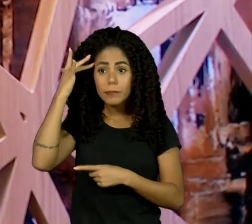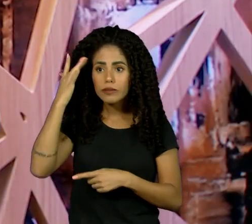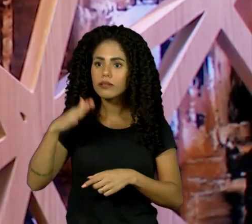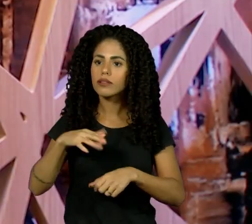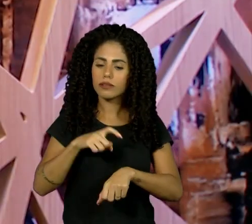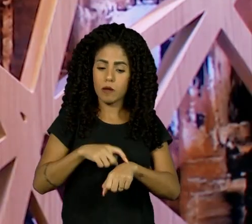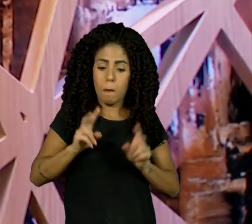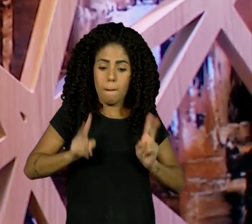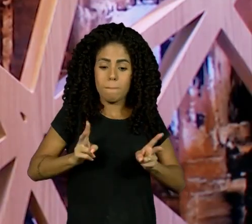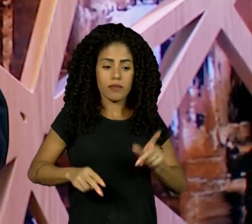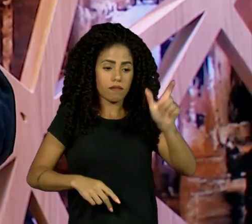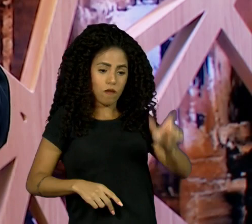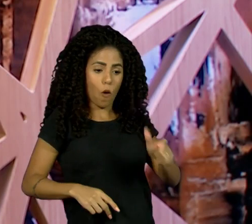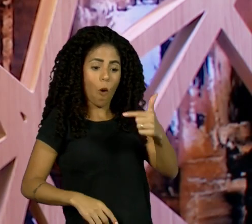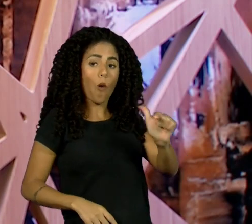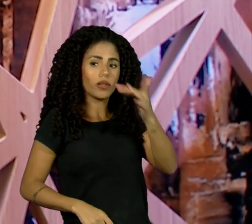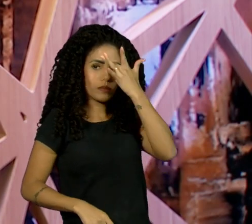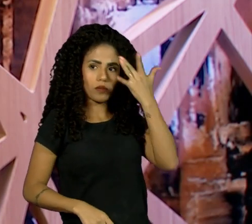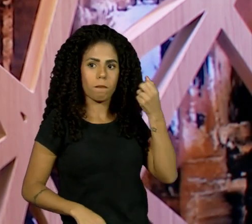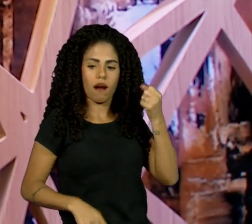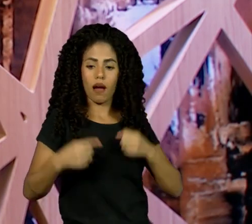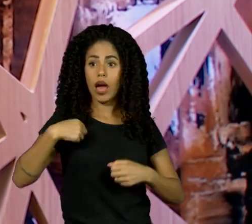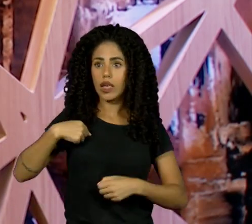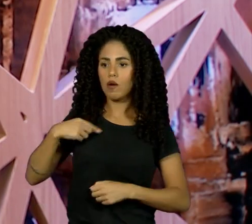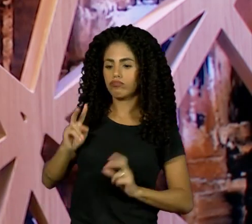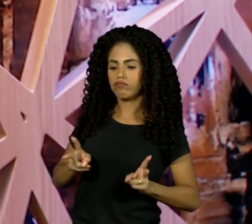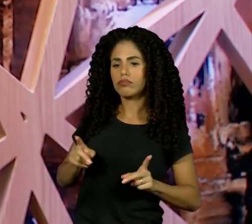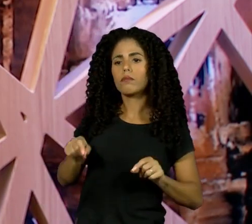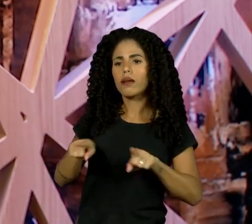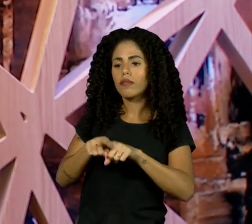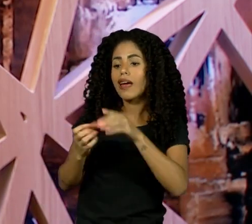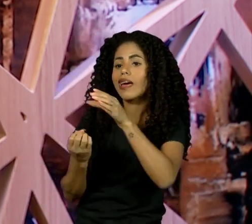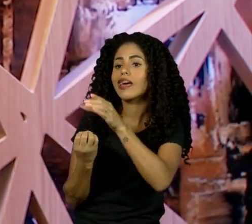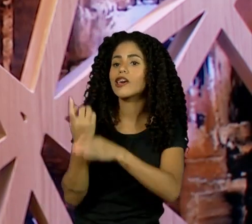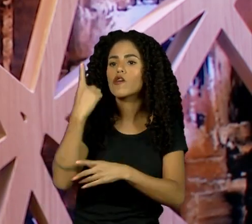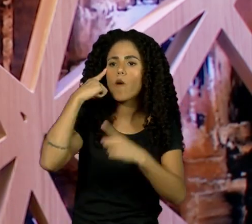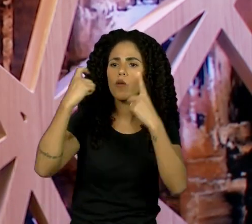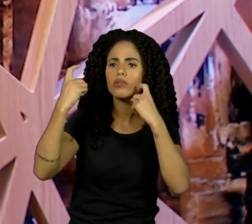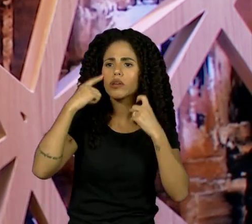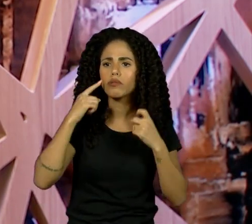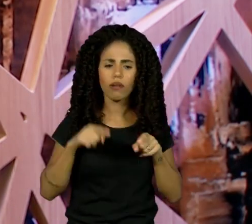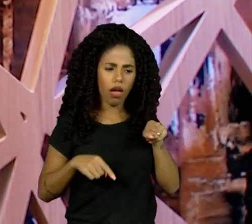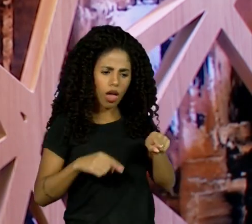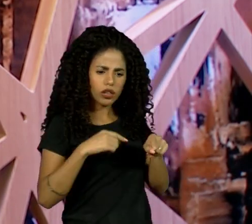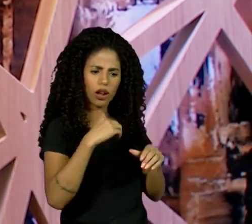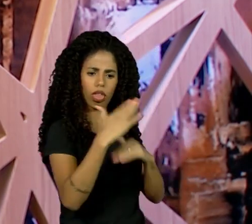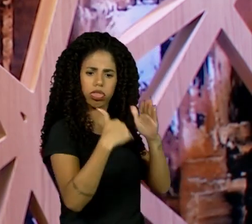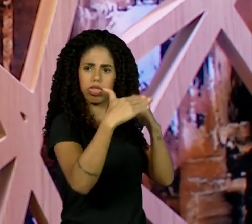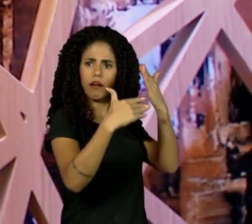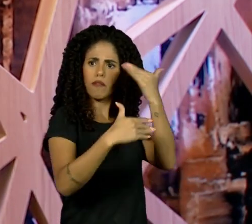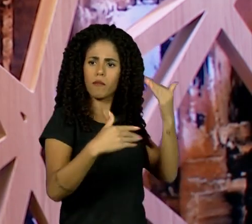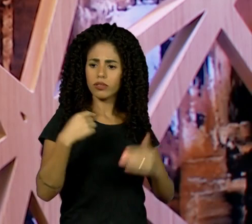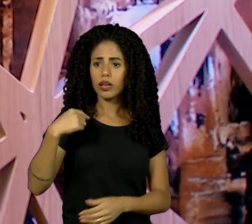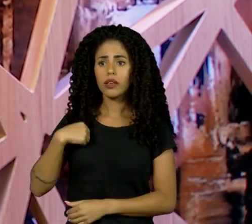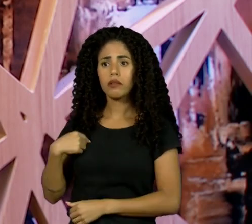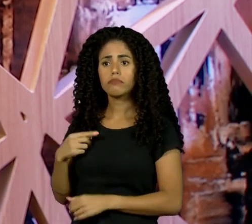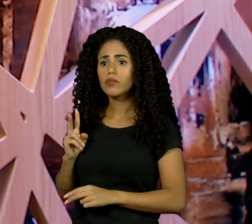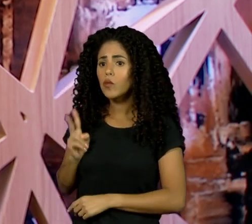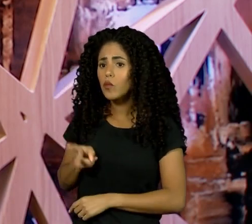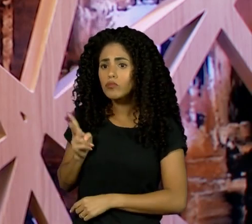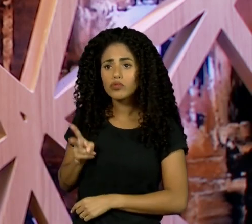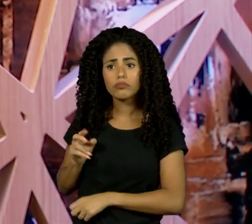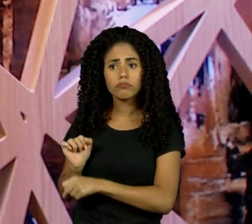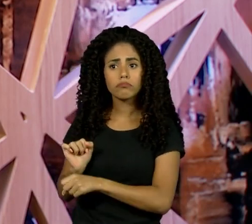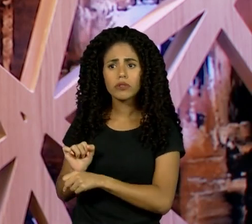mesmo momento que eu e que hoje estão em lugares em que eu demorei um pouco mais para poder chegar. E eu acho que vem muito de como que